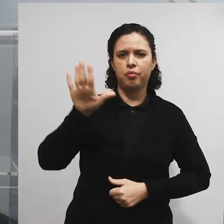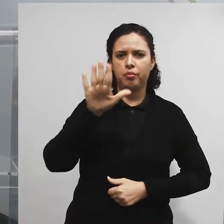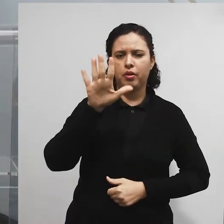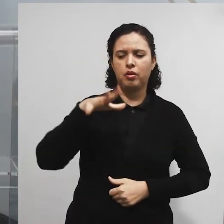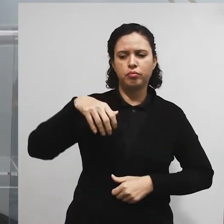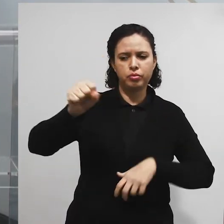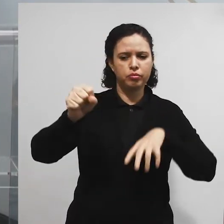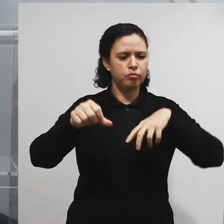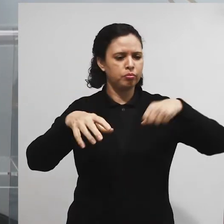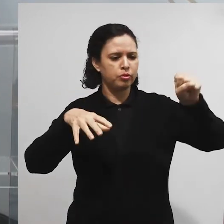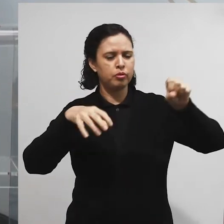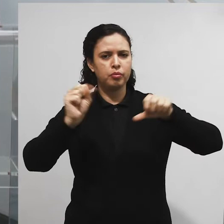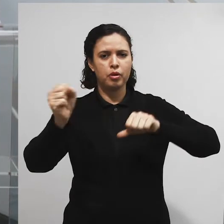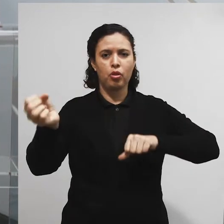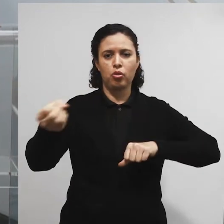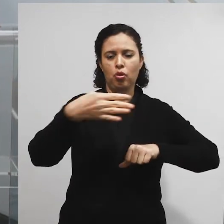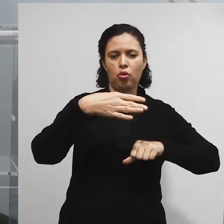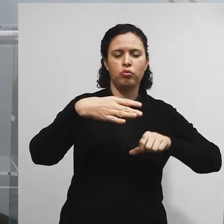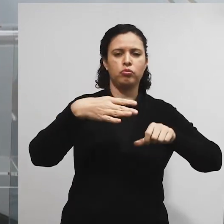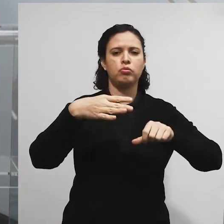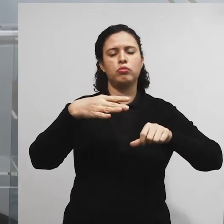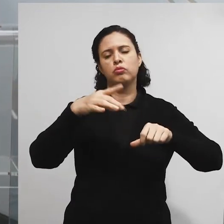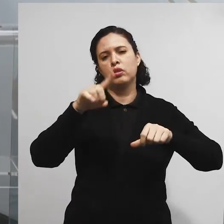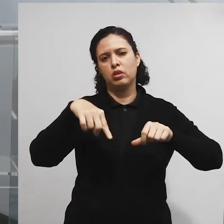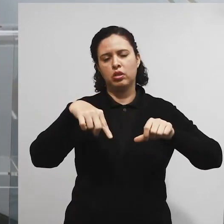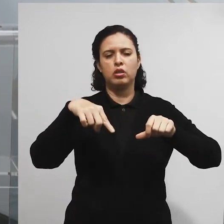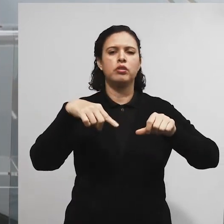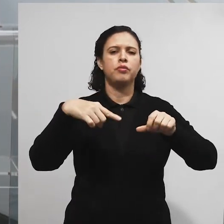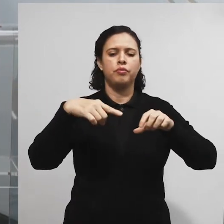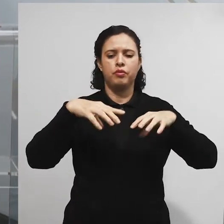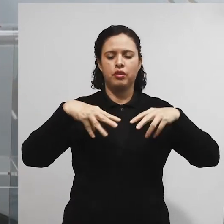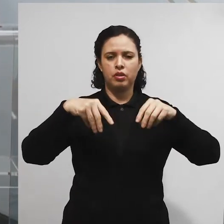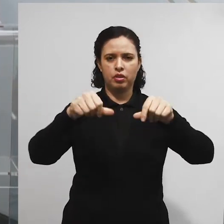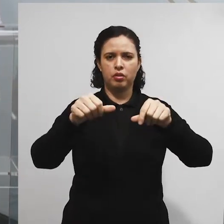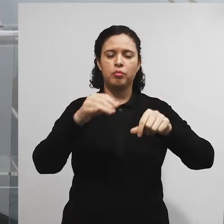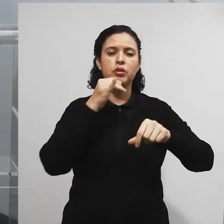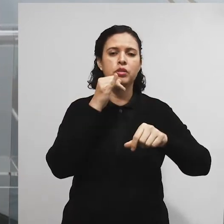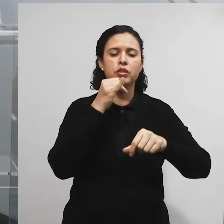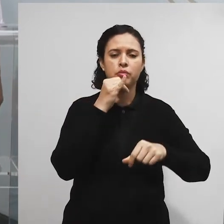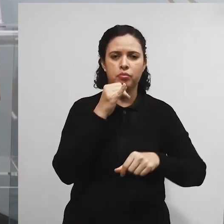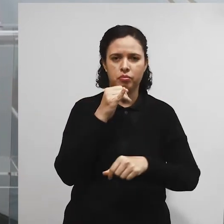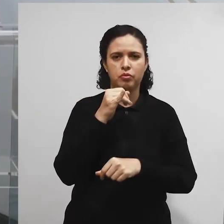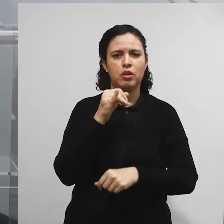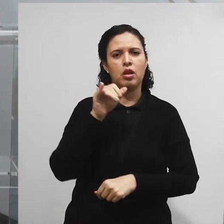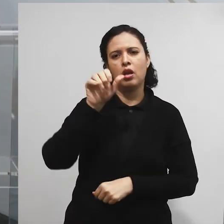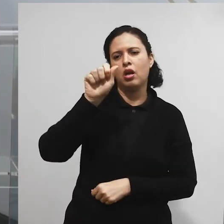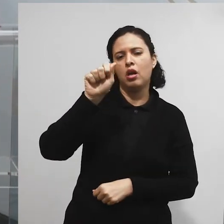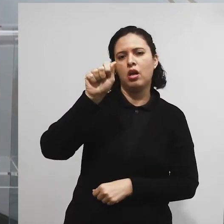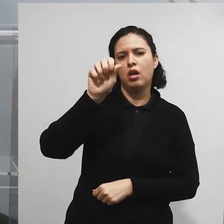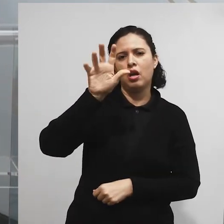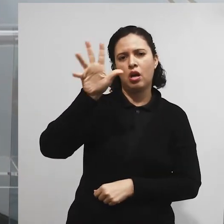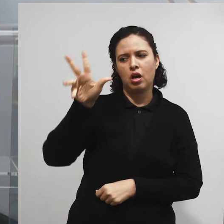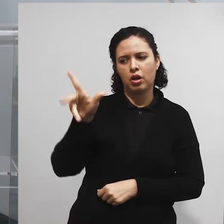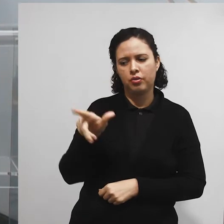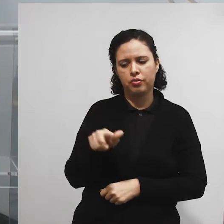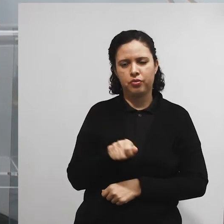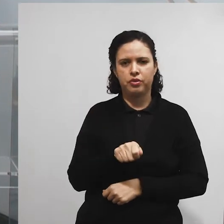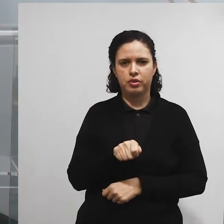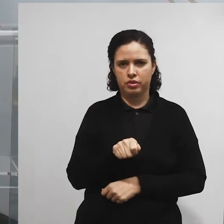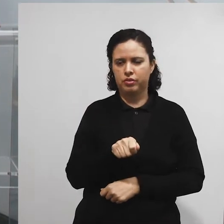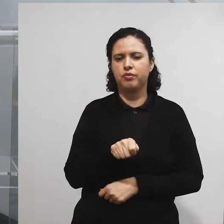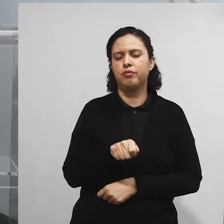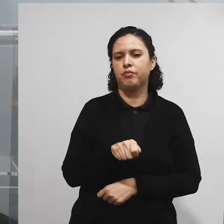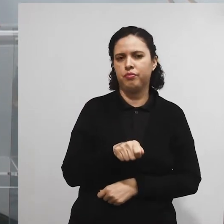na conquista de outros territórios, como, por exemplo, o continente africano, que apesar de ter sido conhecido